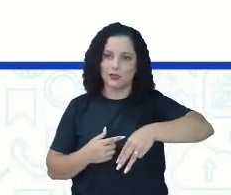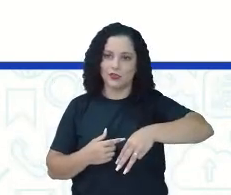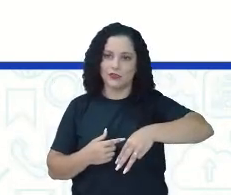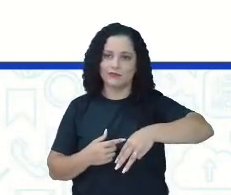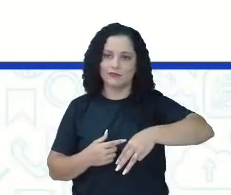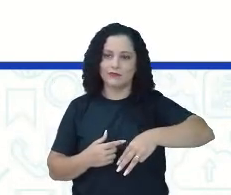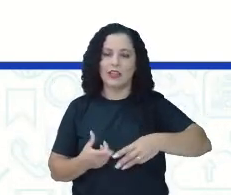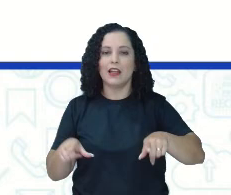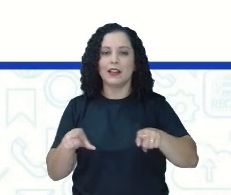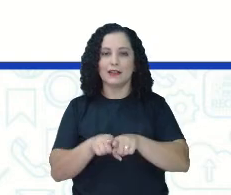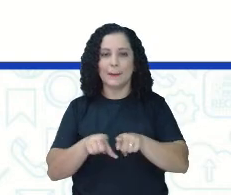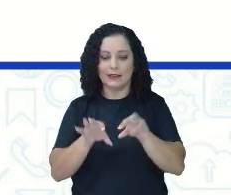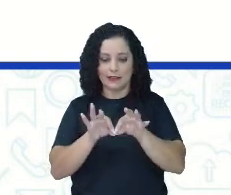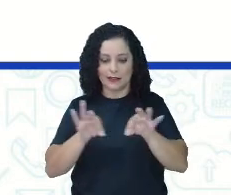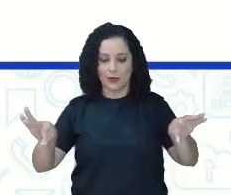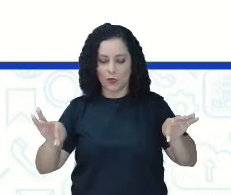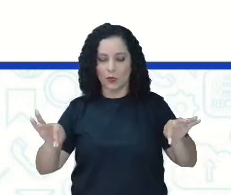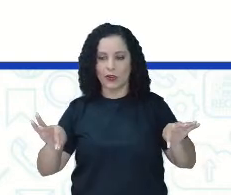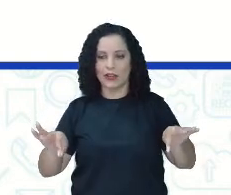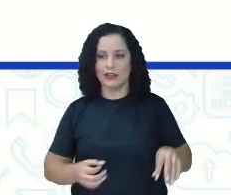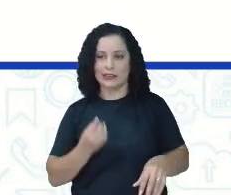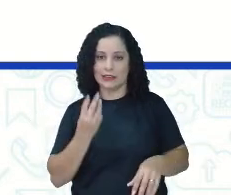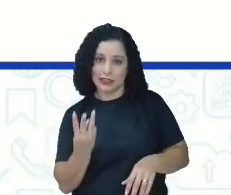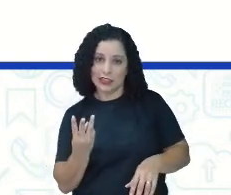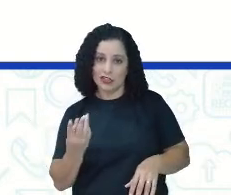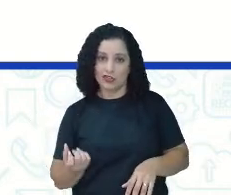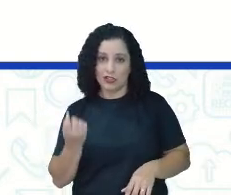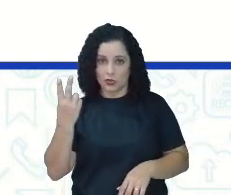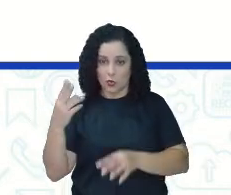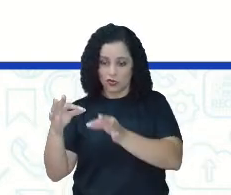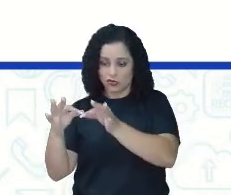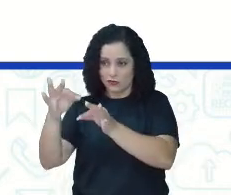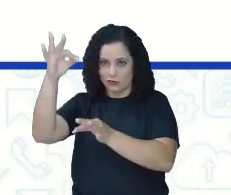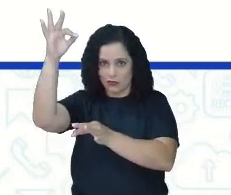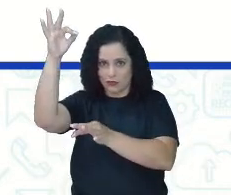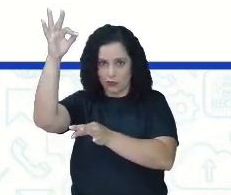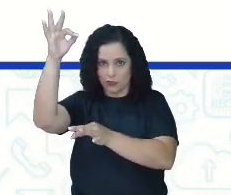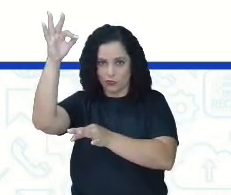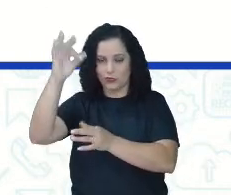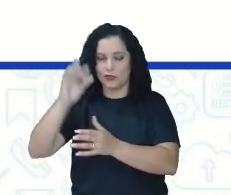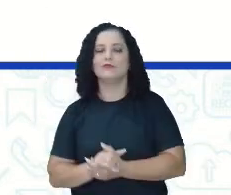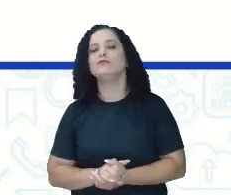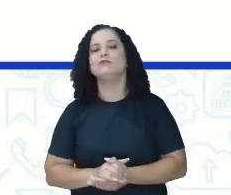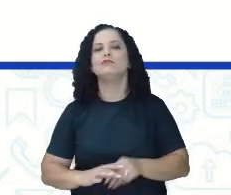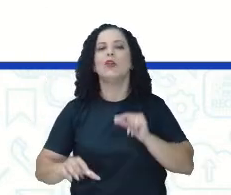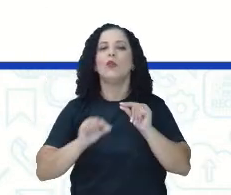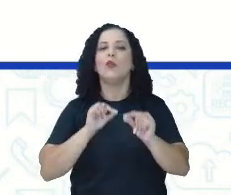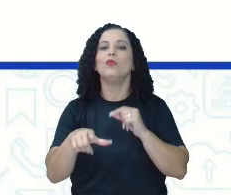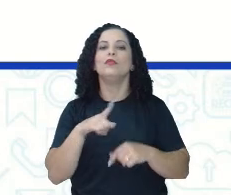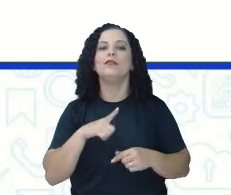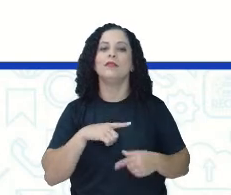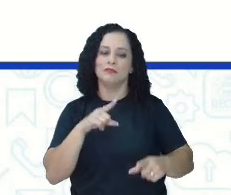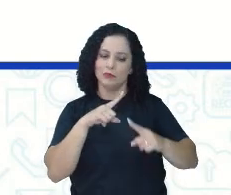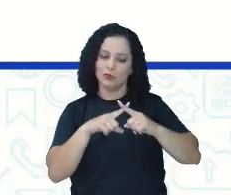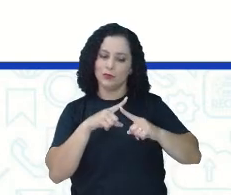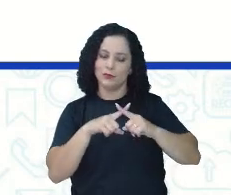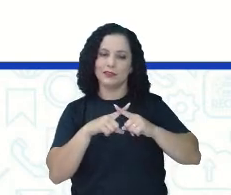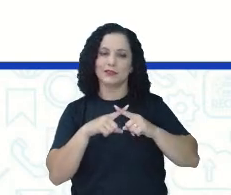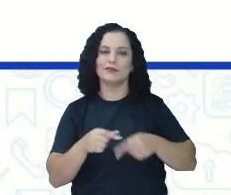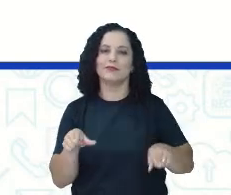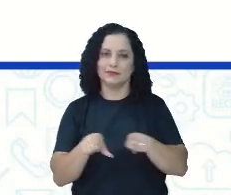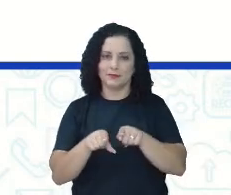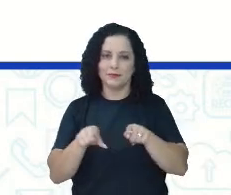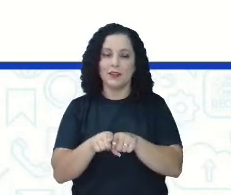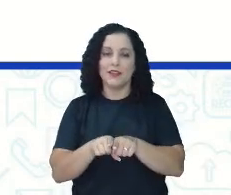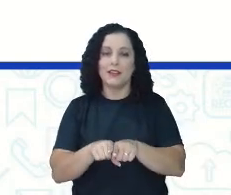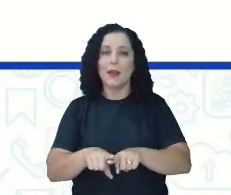3 centímetros na largura e 2 centímetros na altura. O que vai fazer agora? A multiplicação do mesmo jeito. Porém, a